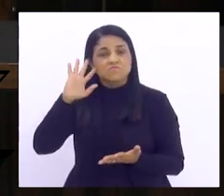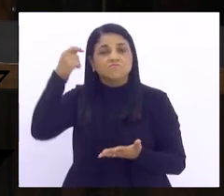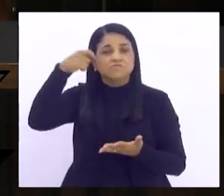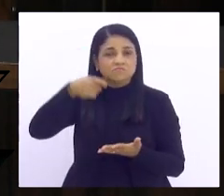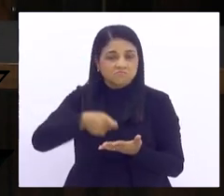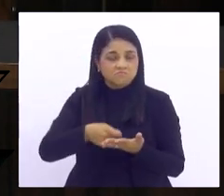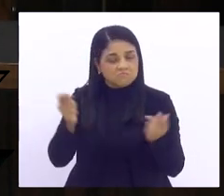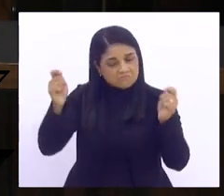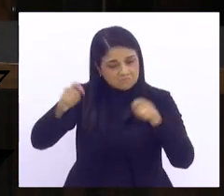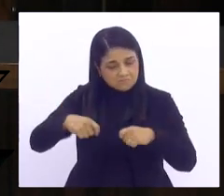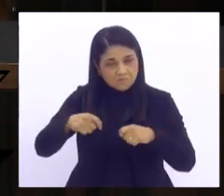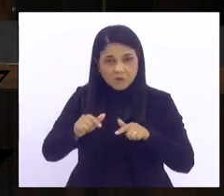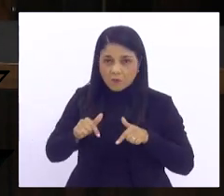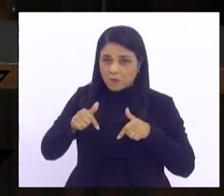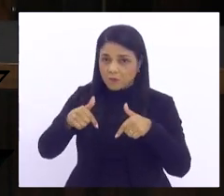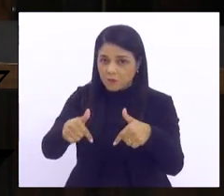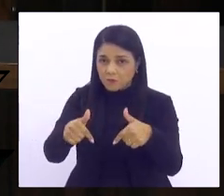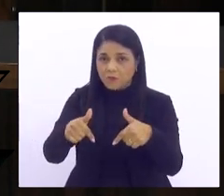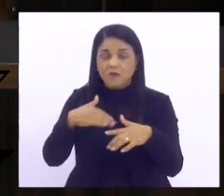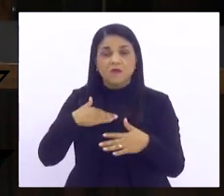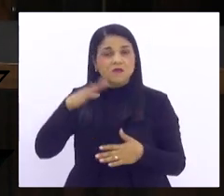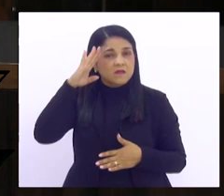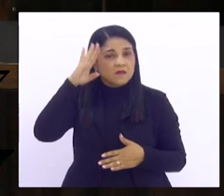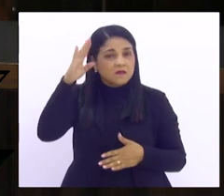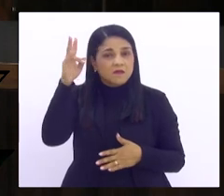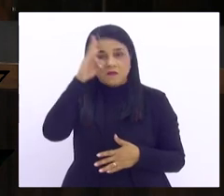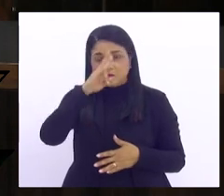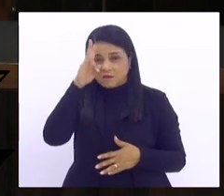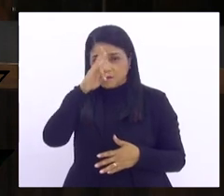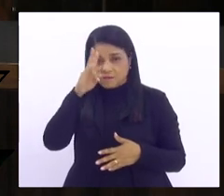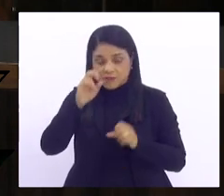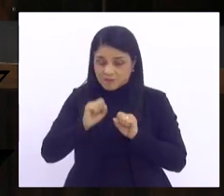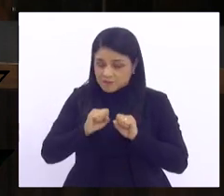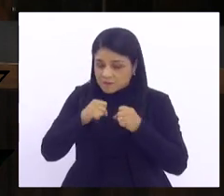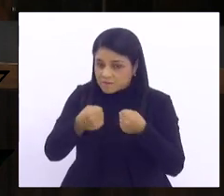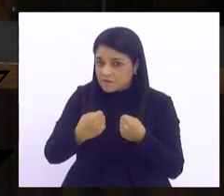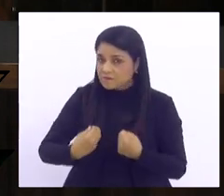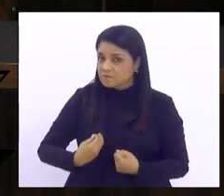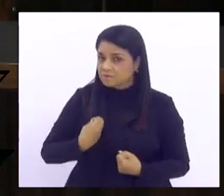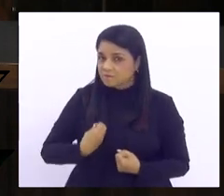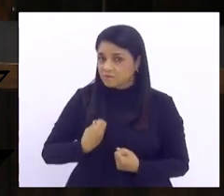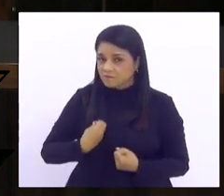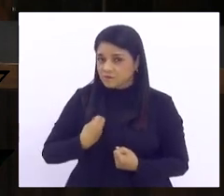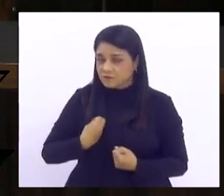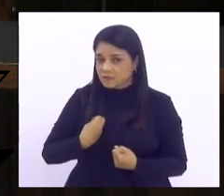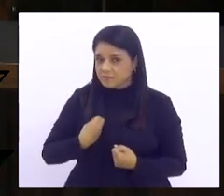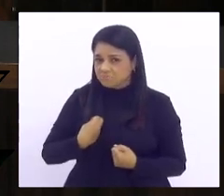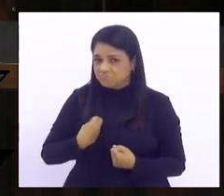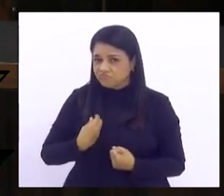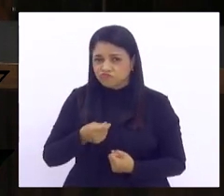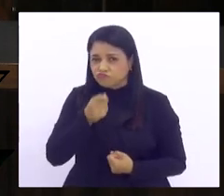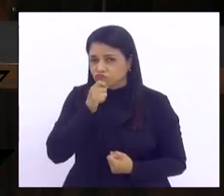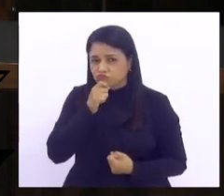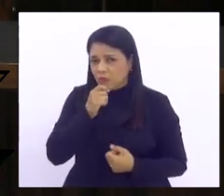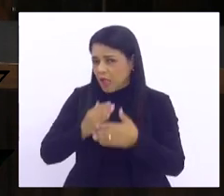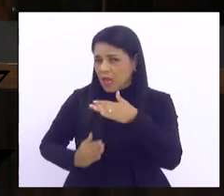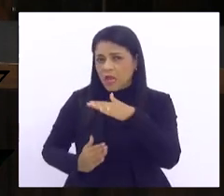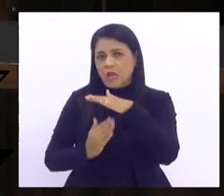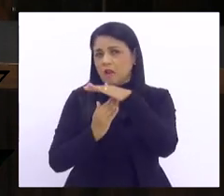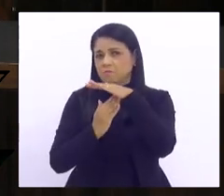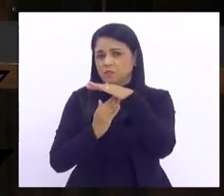implementadas. É fundamental lembrar que a defesa da vida não se limita apenas